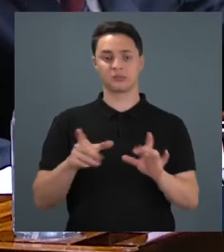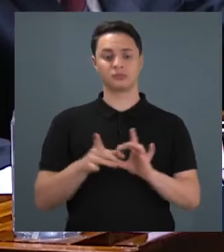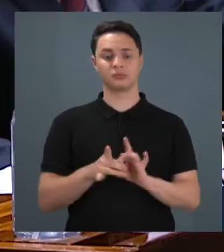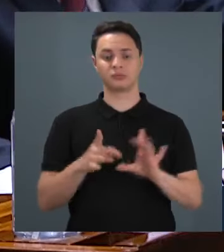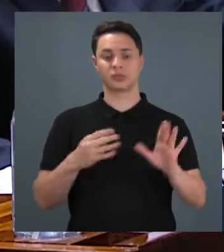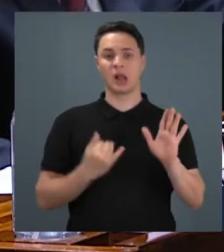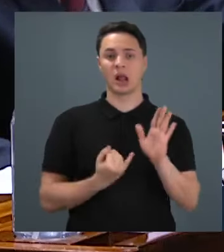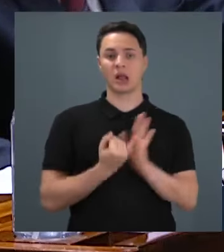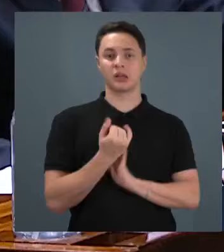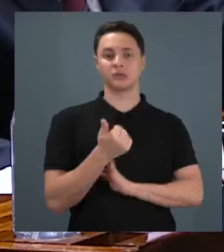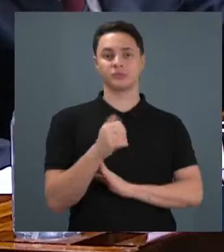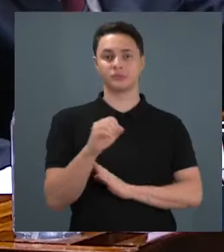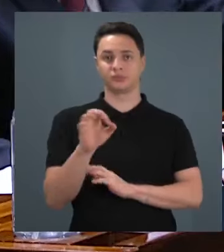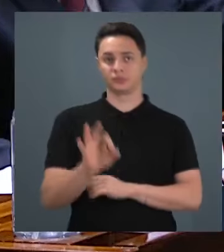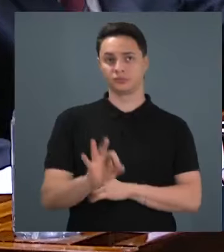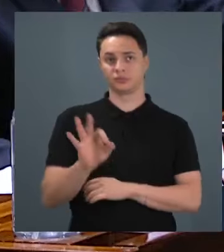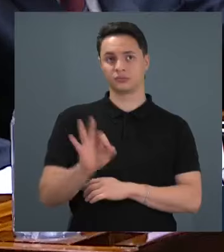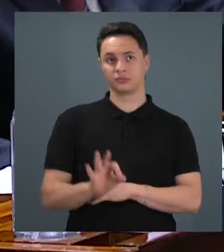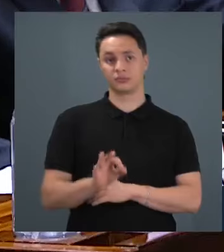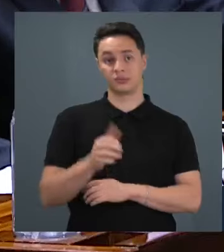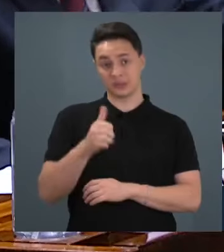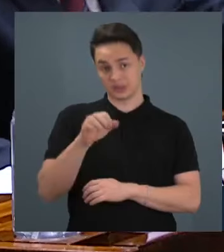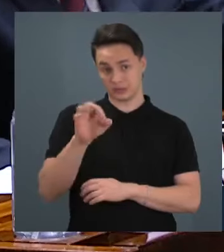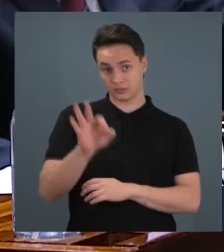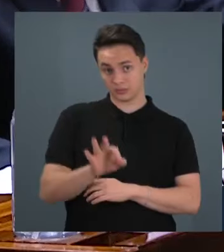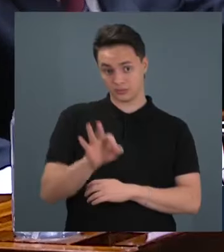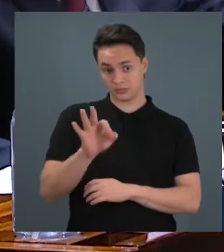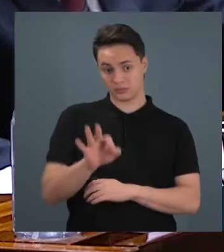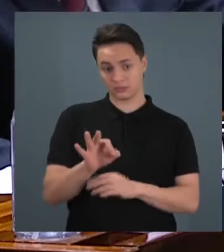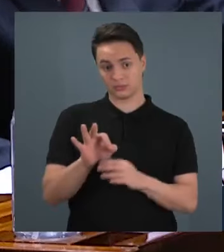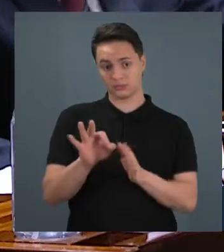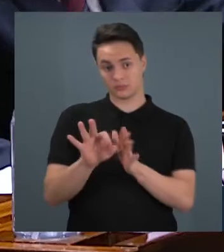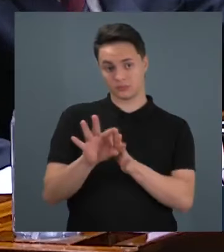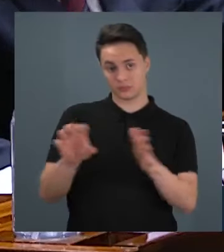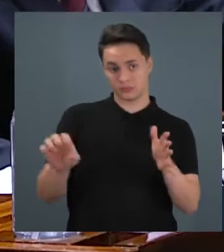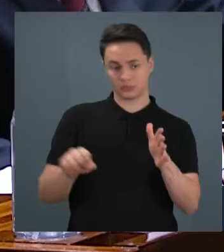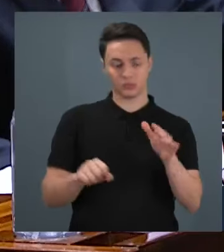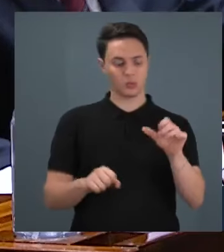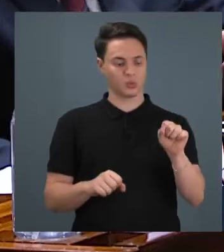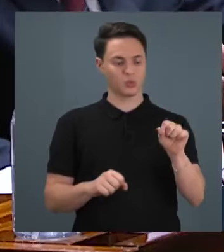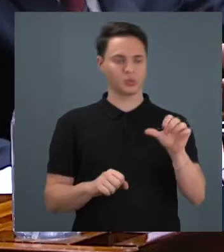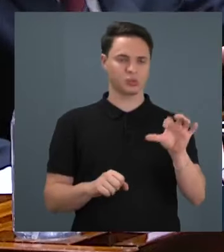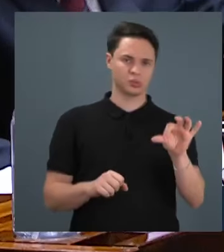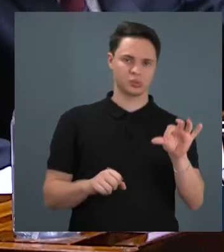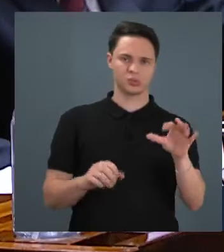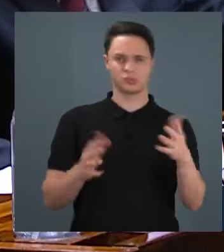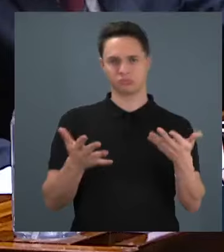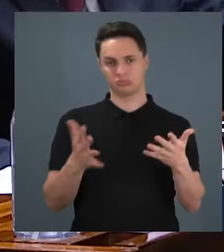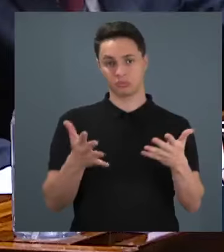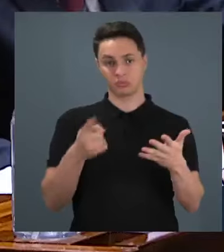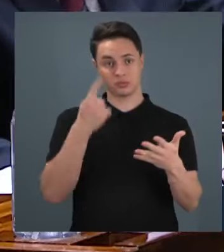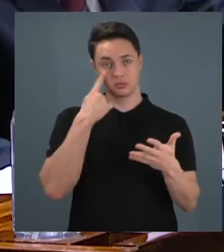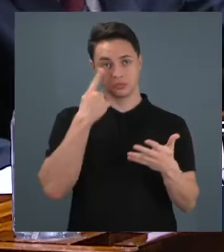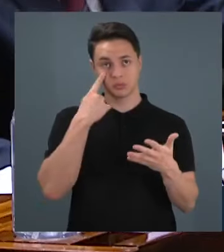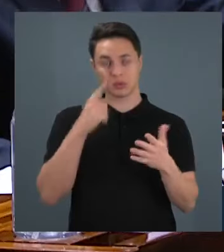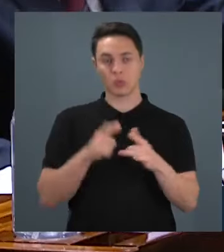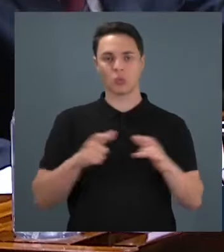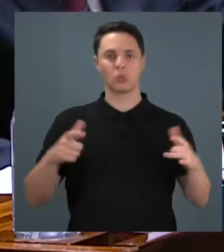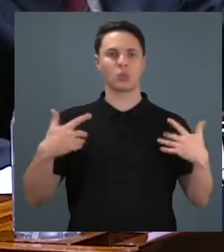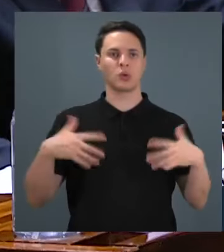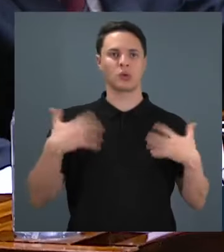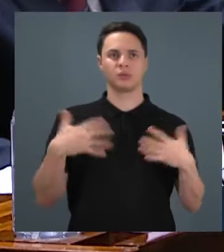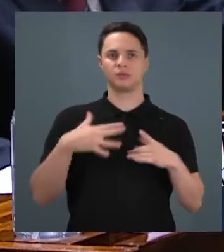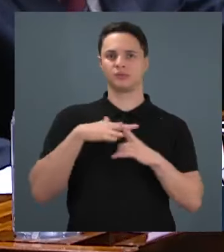inflação 10%. 10% de 8 ou 9 trilhões, vejam o tamanho do prejuízo